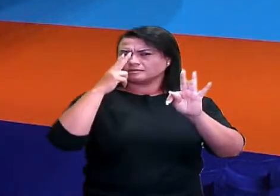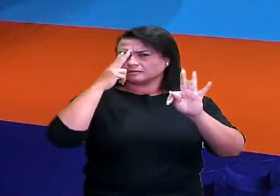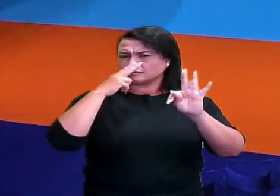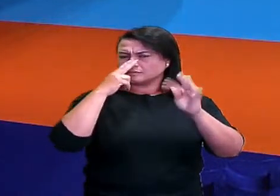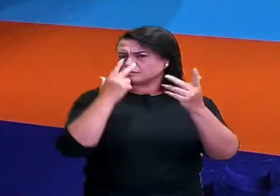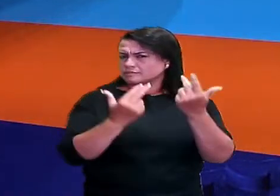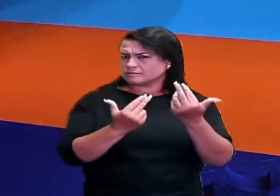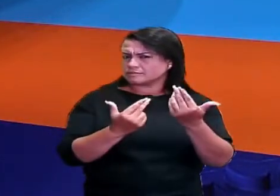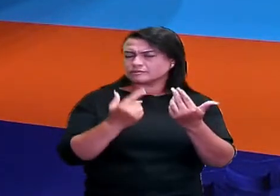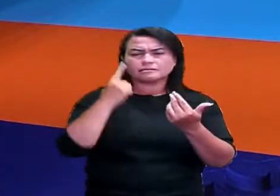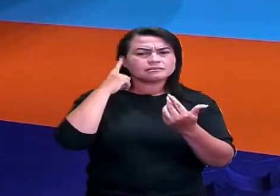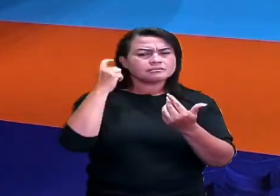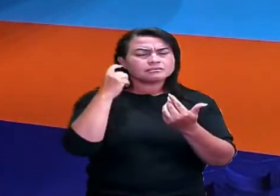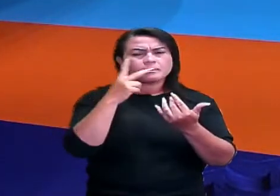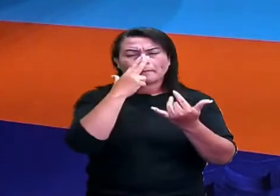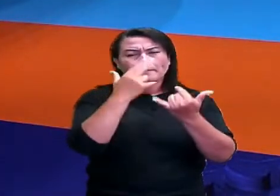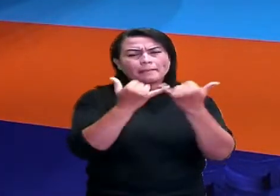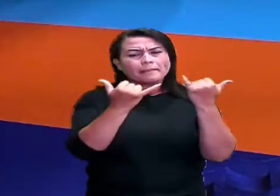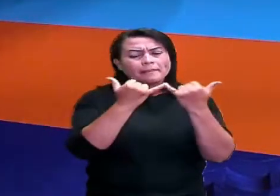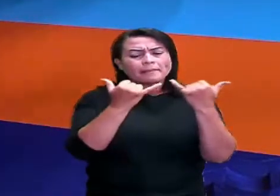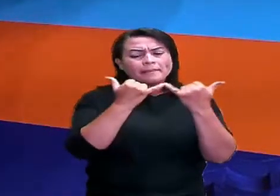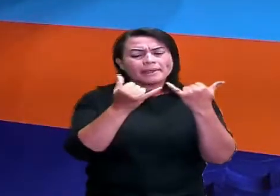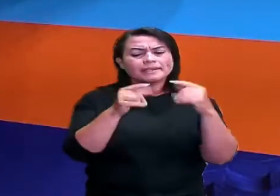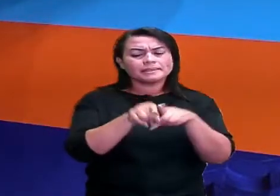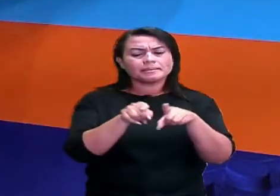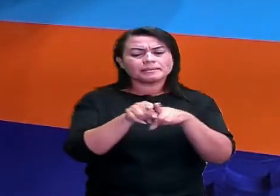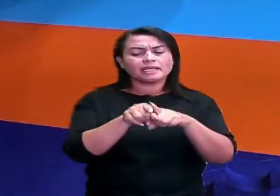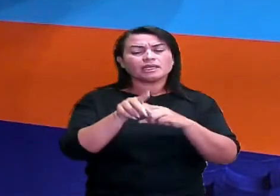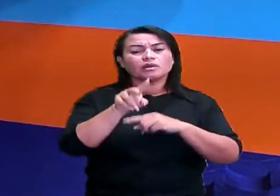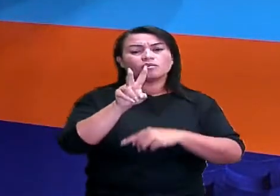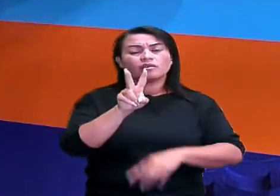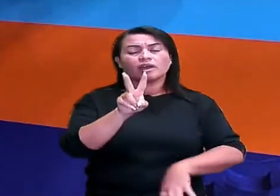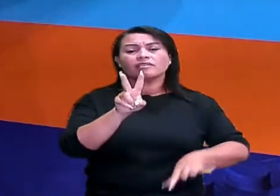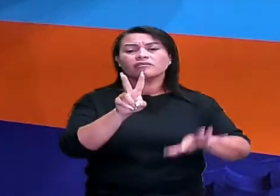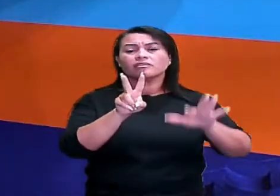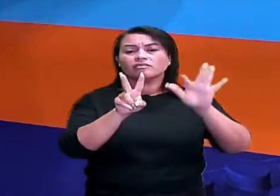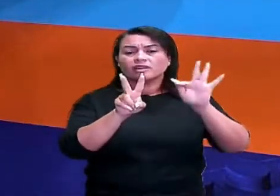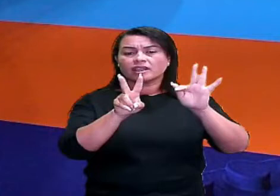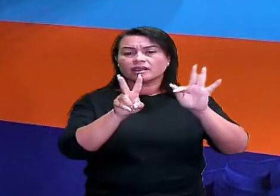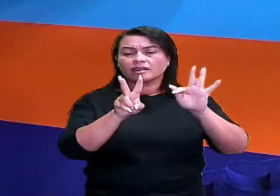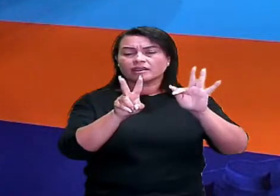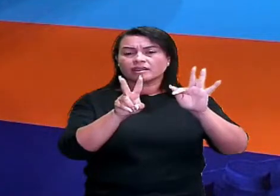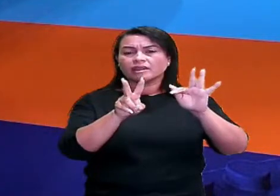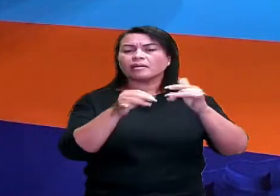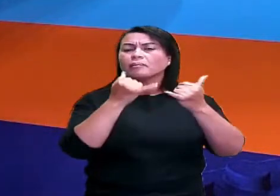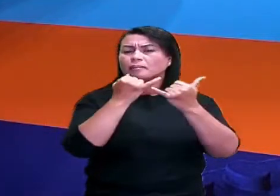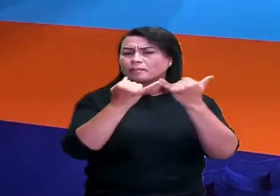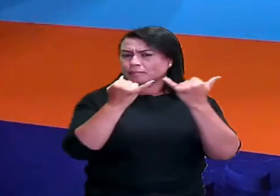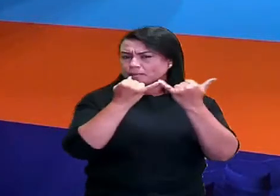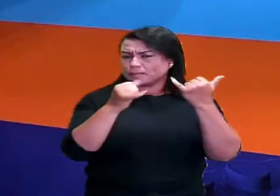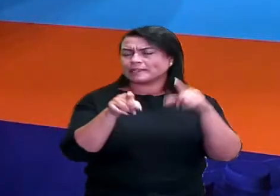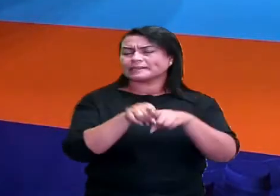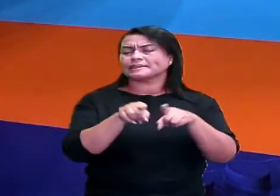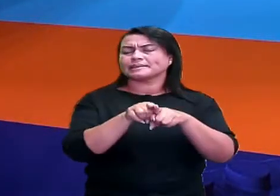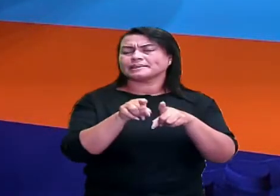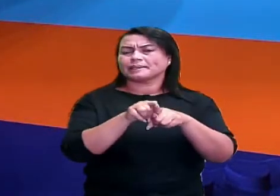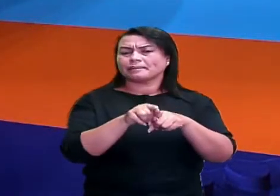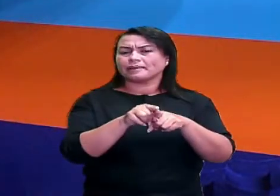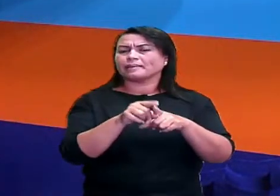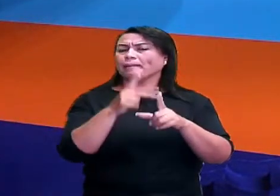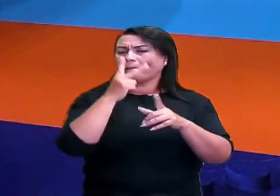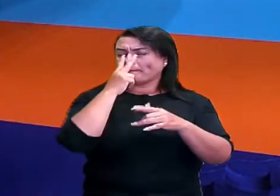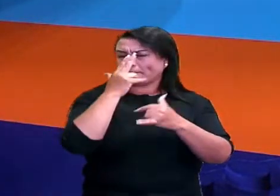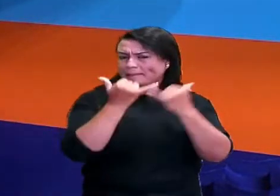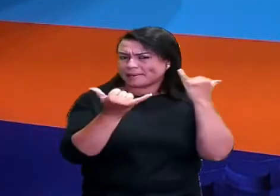sons parecidos. T e D. Letra F e V. V e F. São